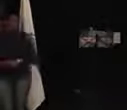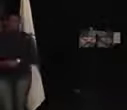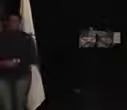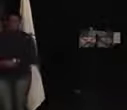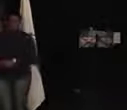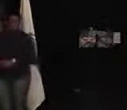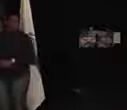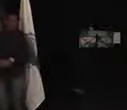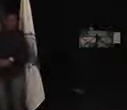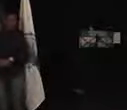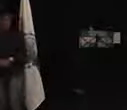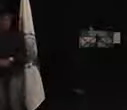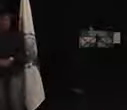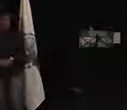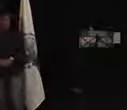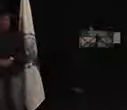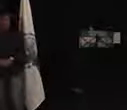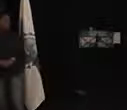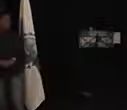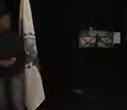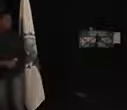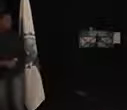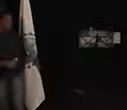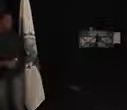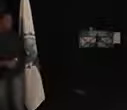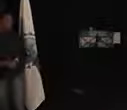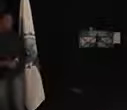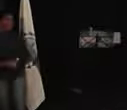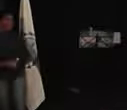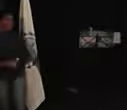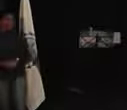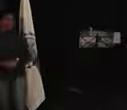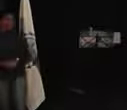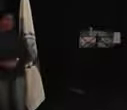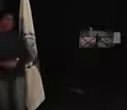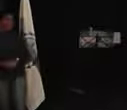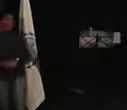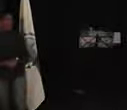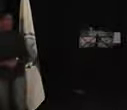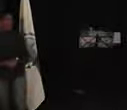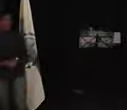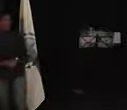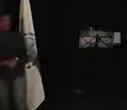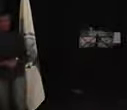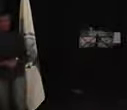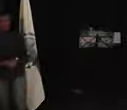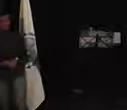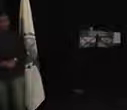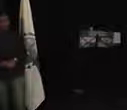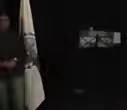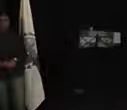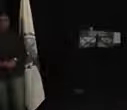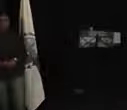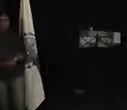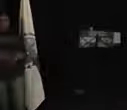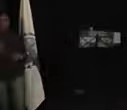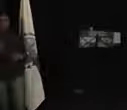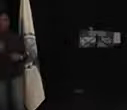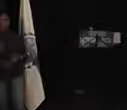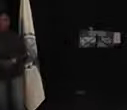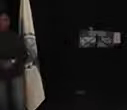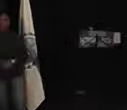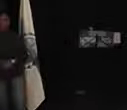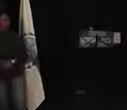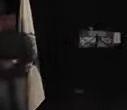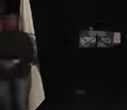aí nos aturou durante esses dias todos fazendo essas gravações, pedindo o trabalho dele com